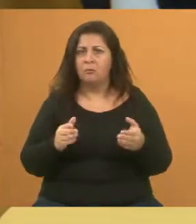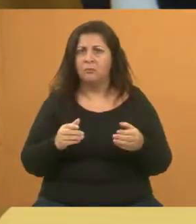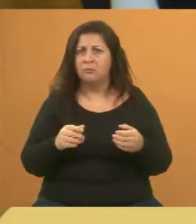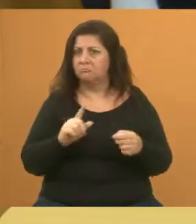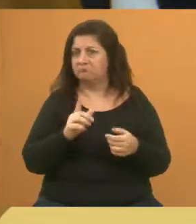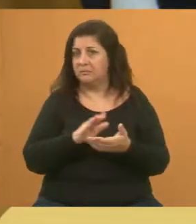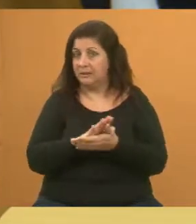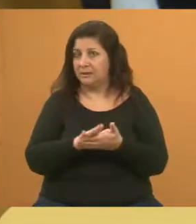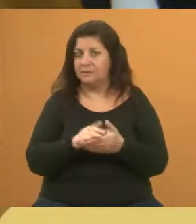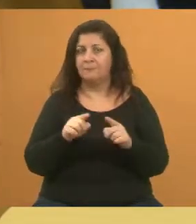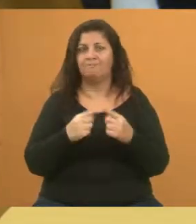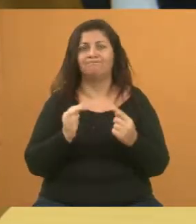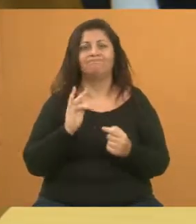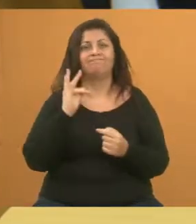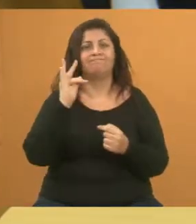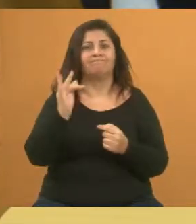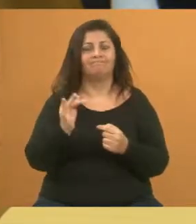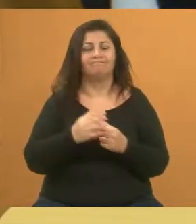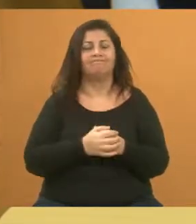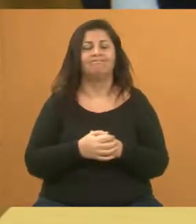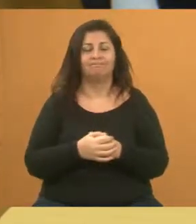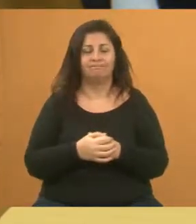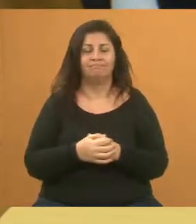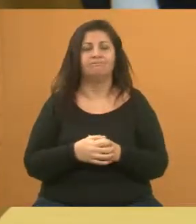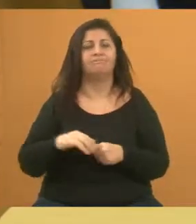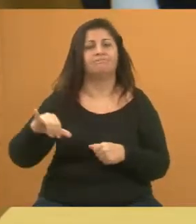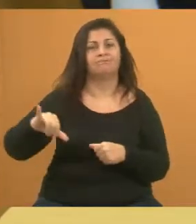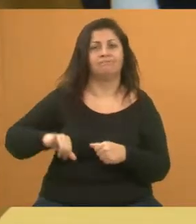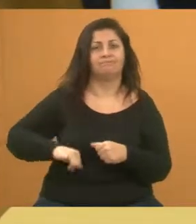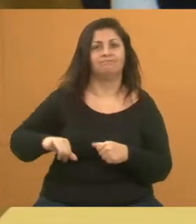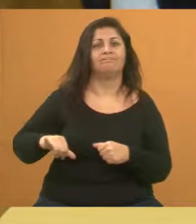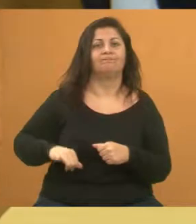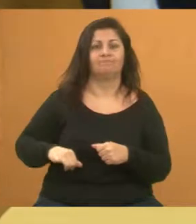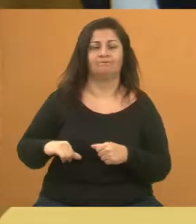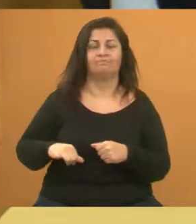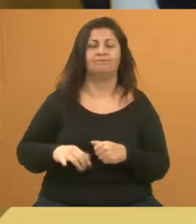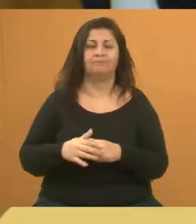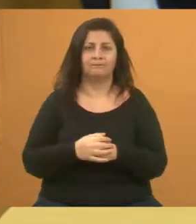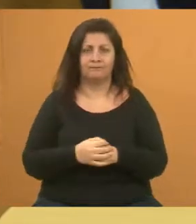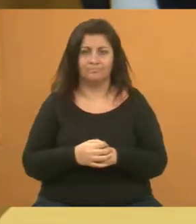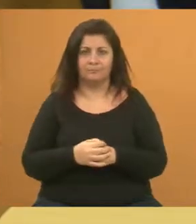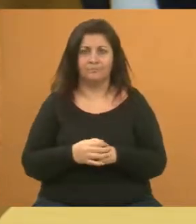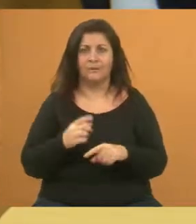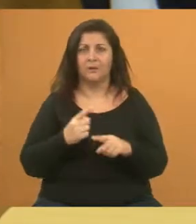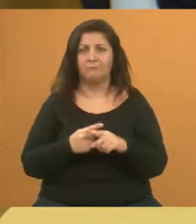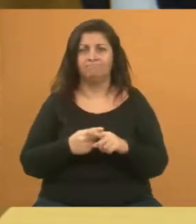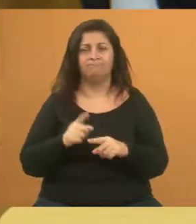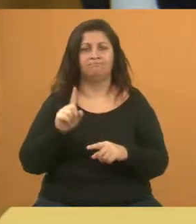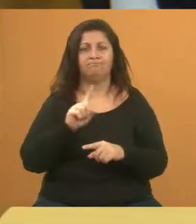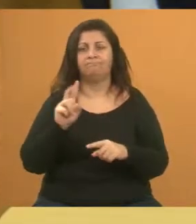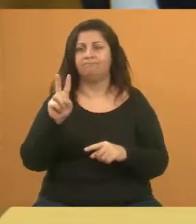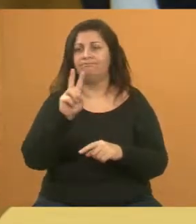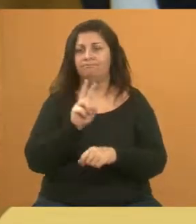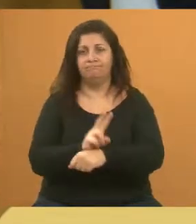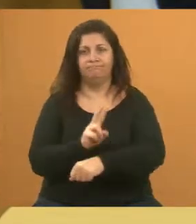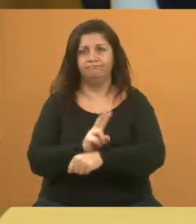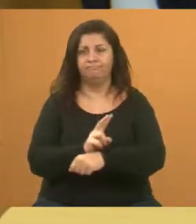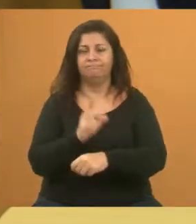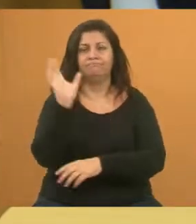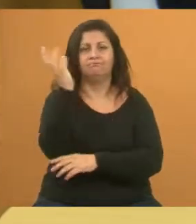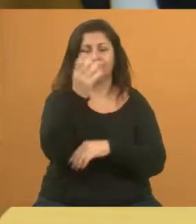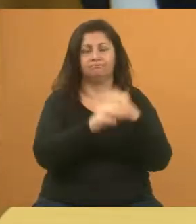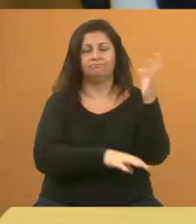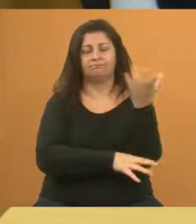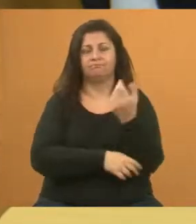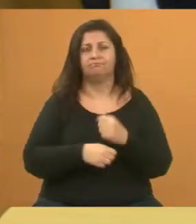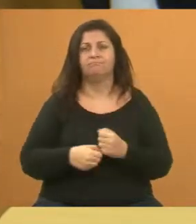nenhum. Daqui a uns anos, nós vamos estar sofrendo as consequências de não levarmos o meio ambiente a sério. Então, eu